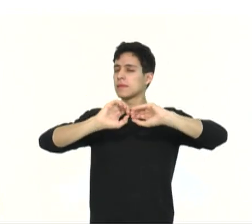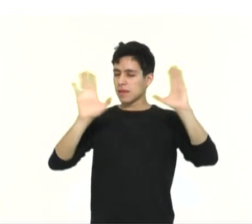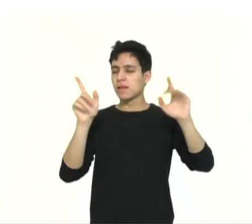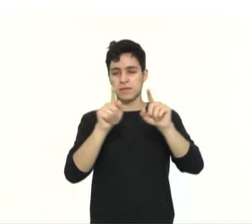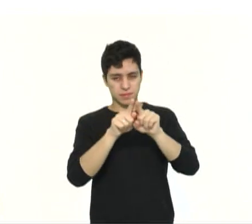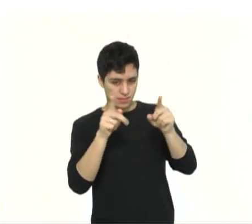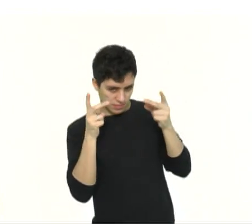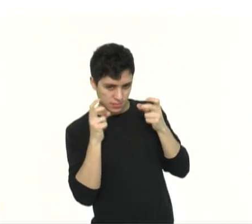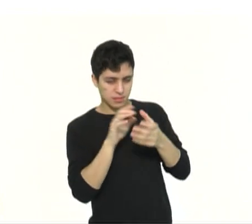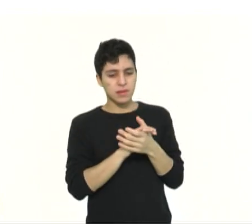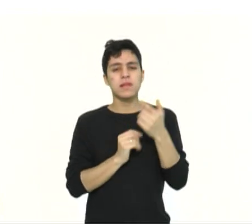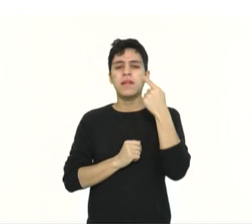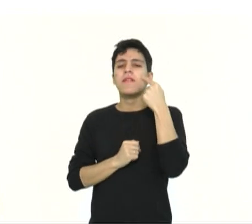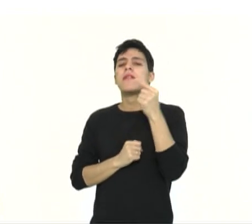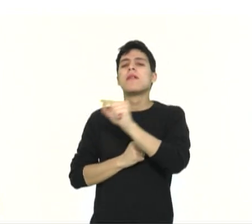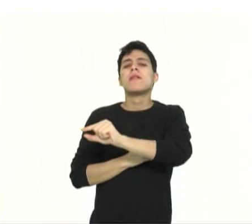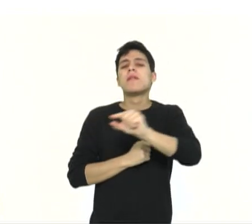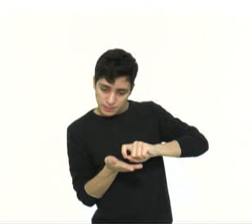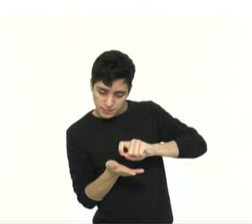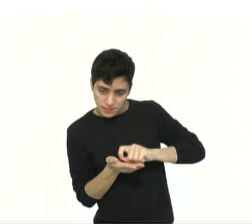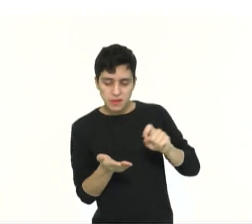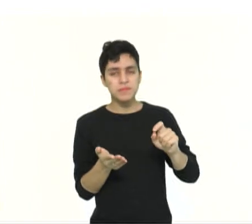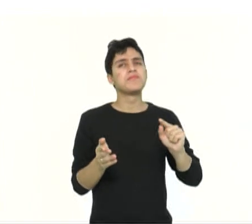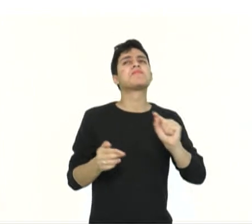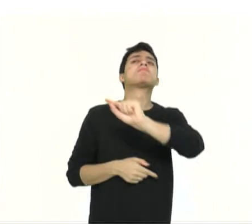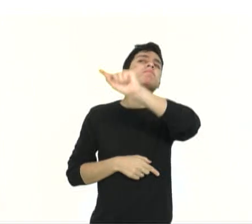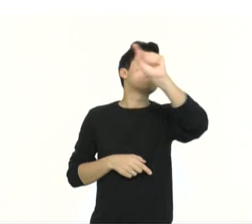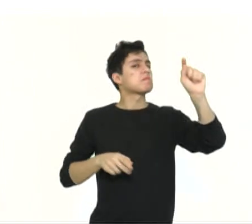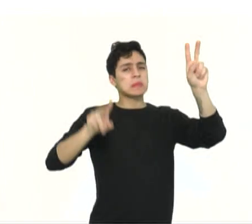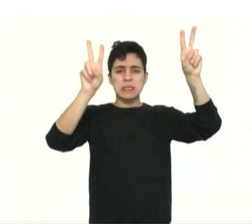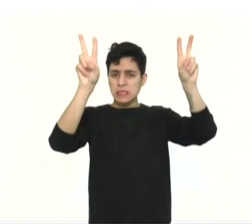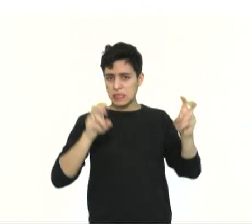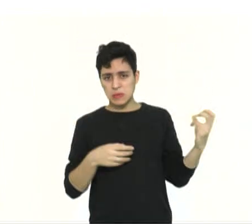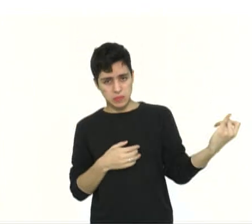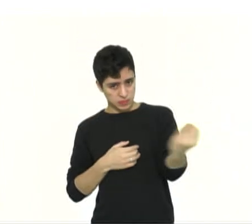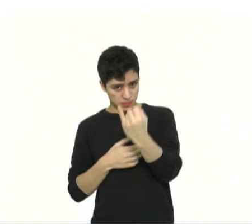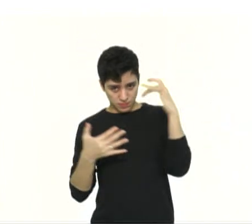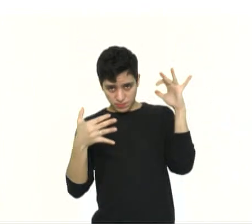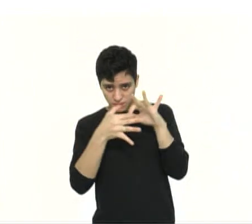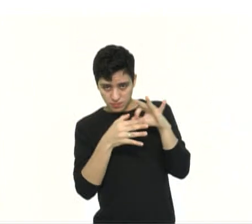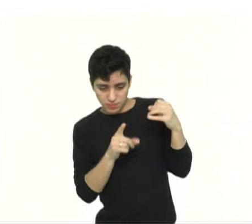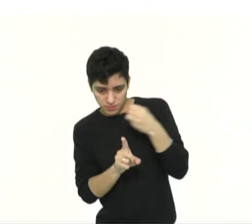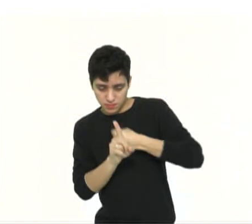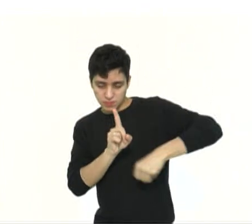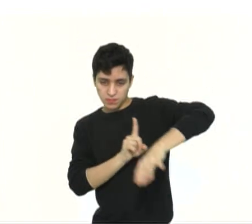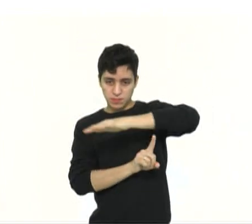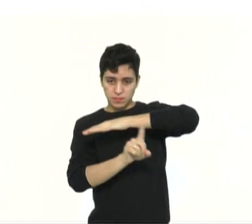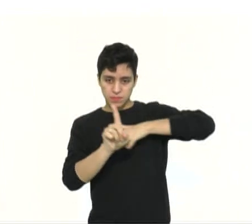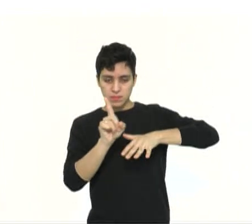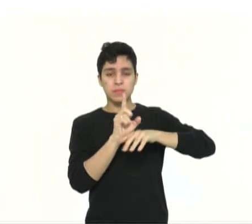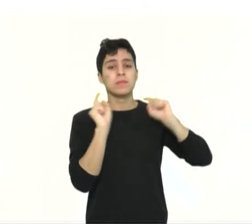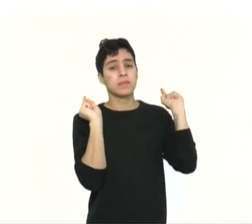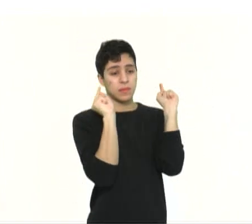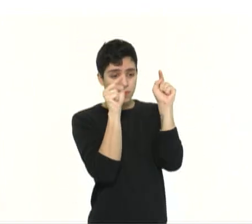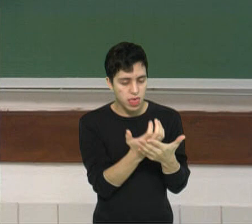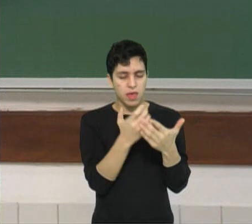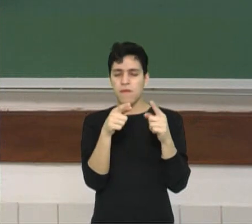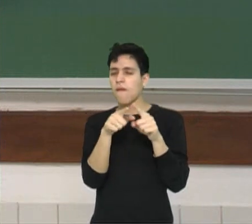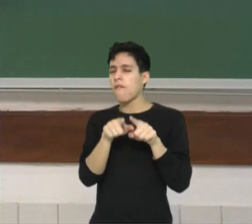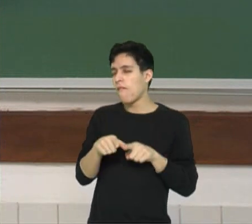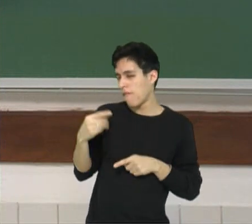também marcar, registrar a sua presença. Aproveite também e interaja com o seu professor no mural, deixando um comentário